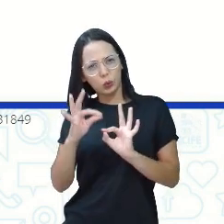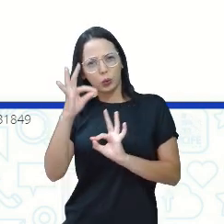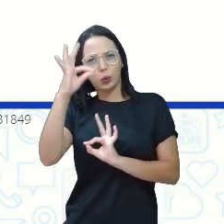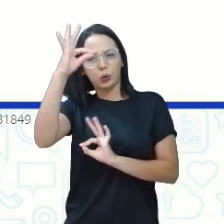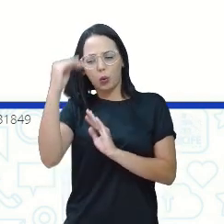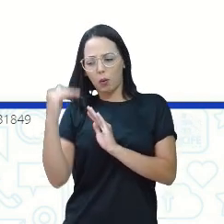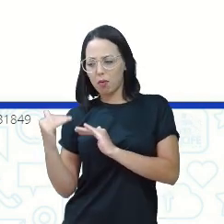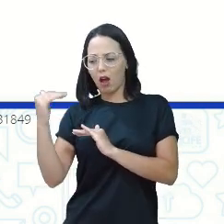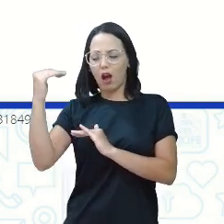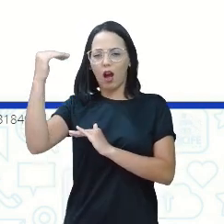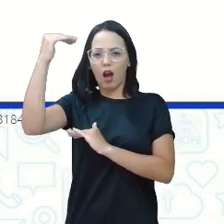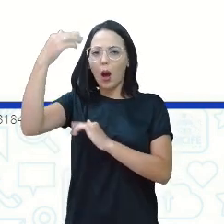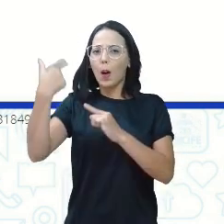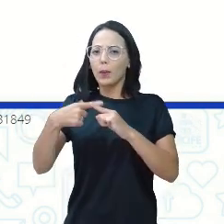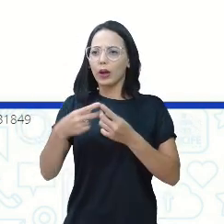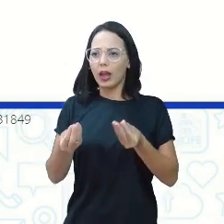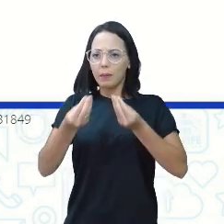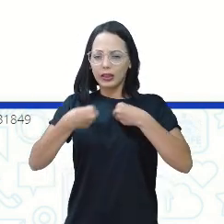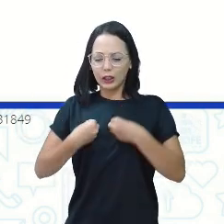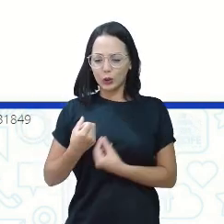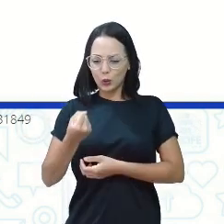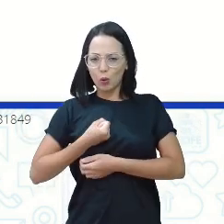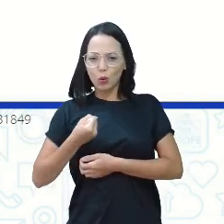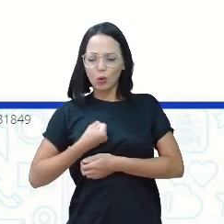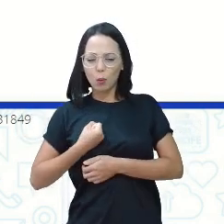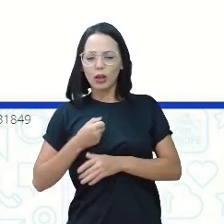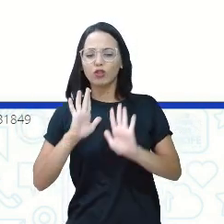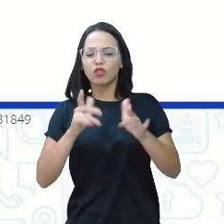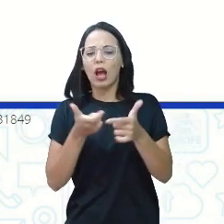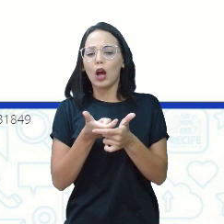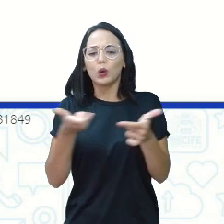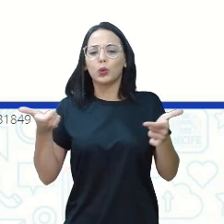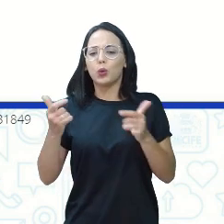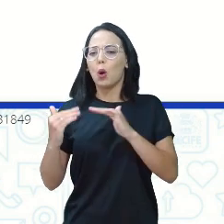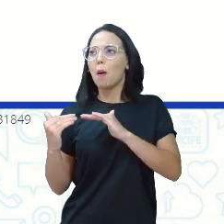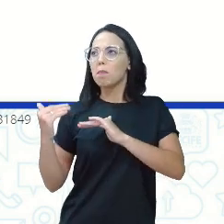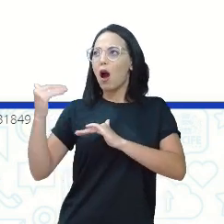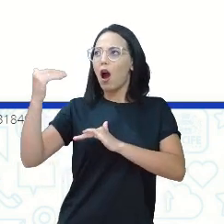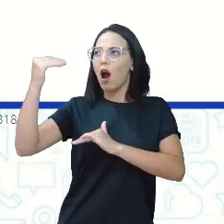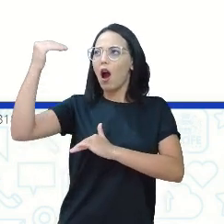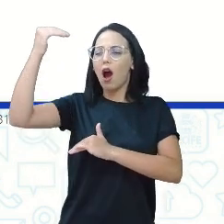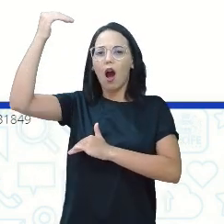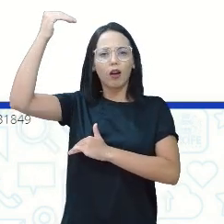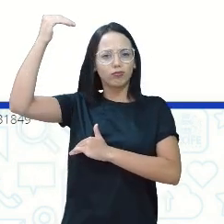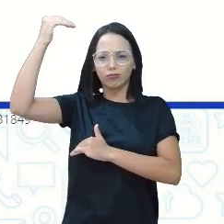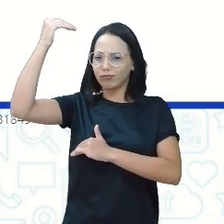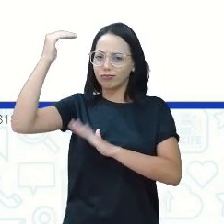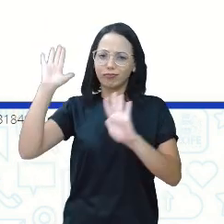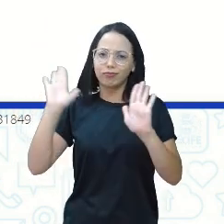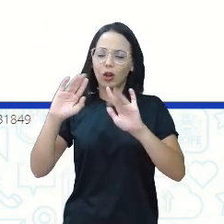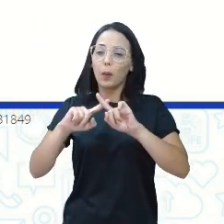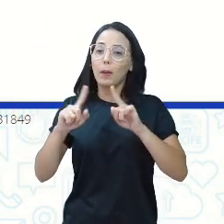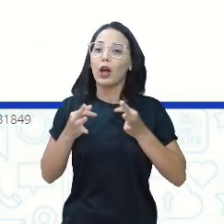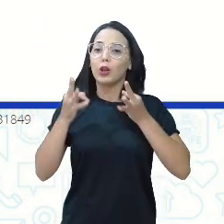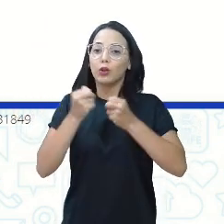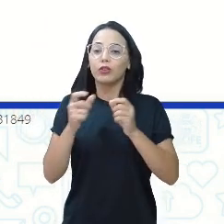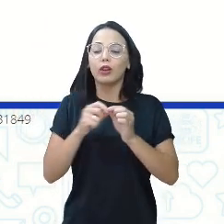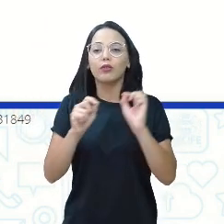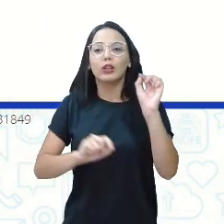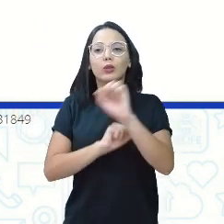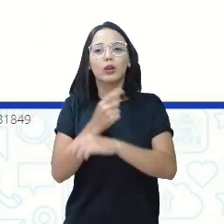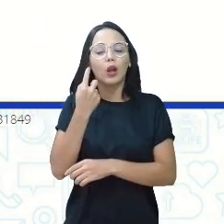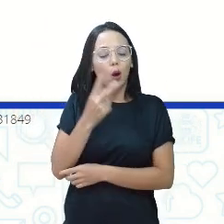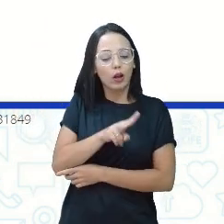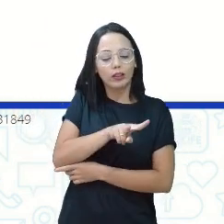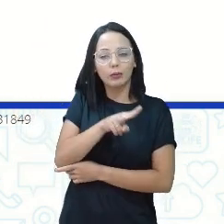Não é porque você está me dando um número grande que isso vai fazer com que a sua altura seja maior. No final das contas, a gente fez a conversão